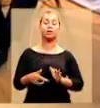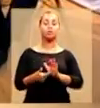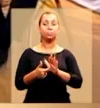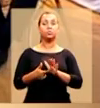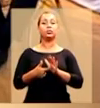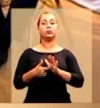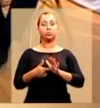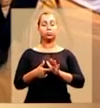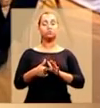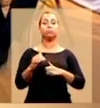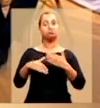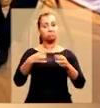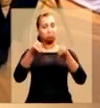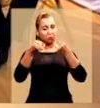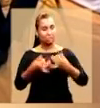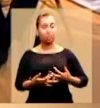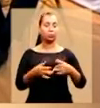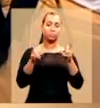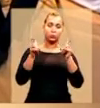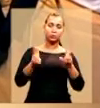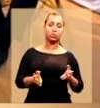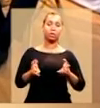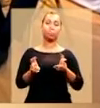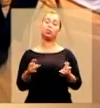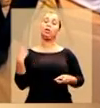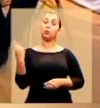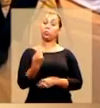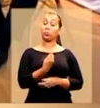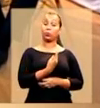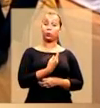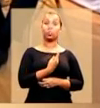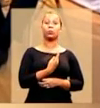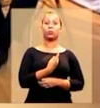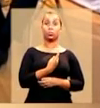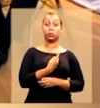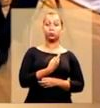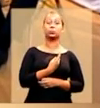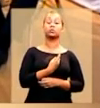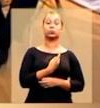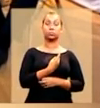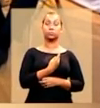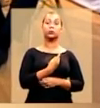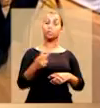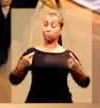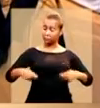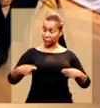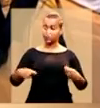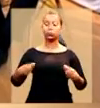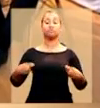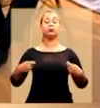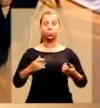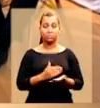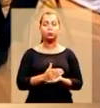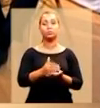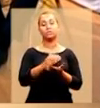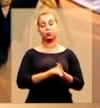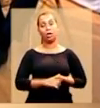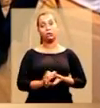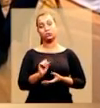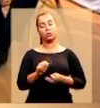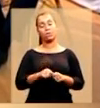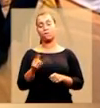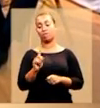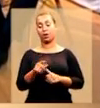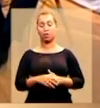para girar, né? Girar. Falando na questão mais, assim, na nossa... girar, precisa entrar, né? Precisa entrar,